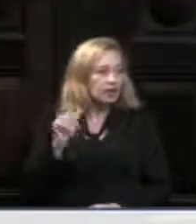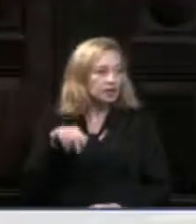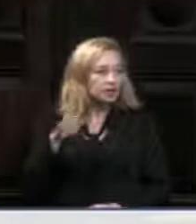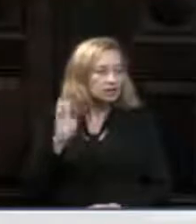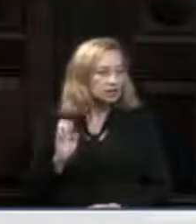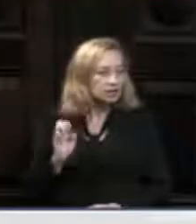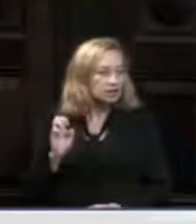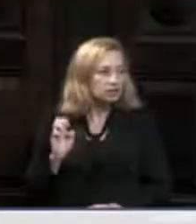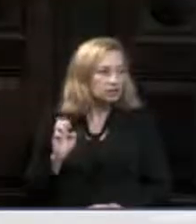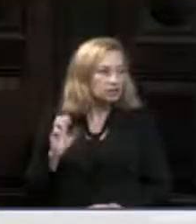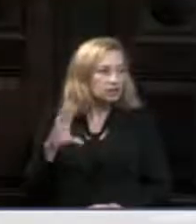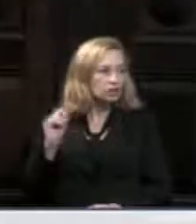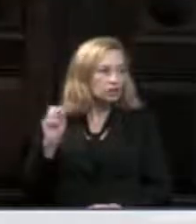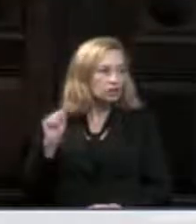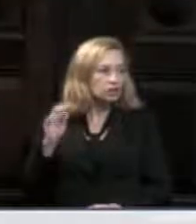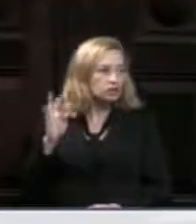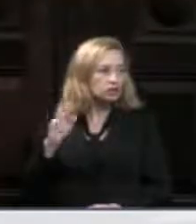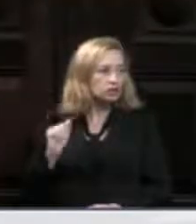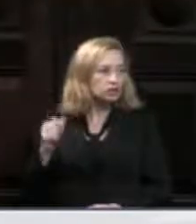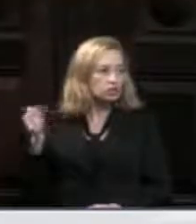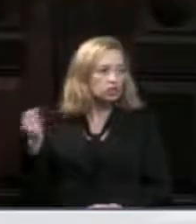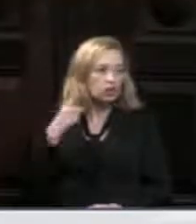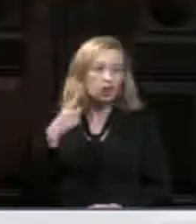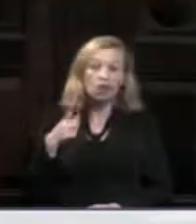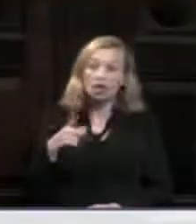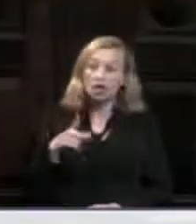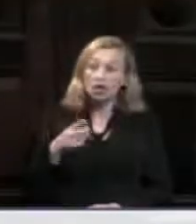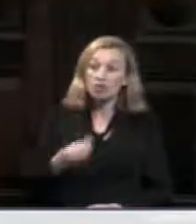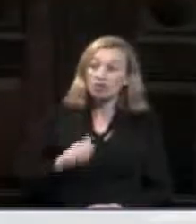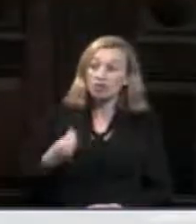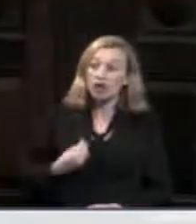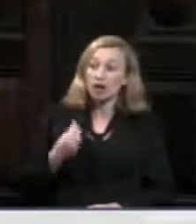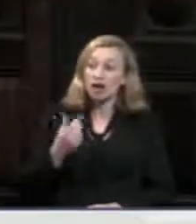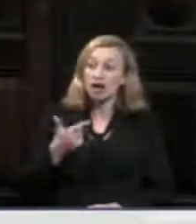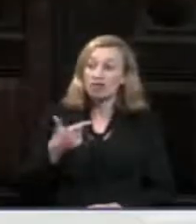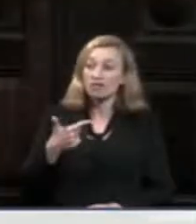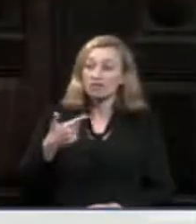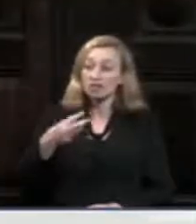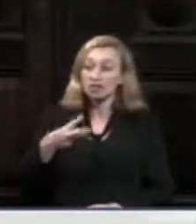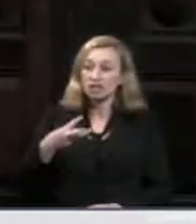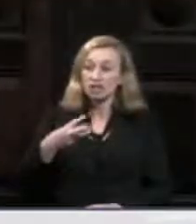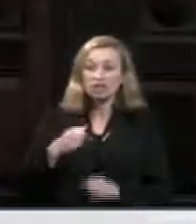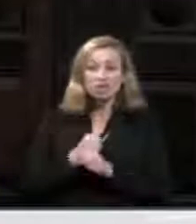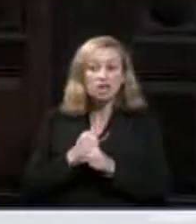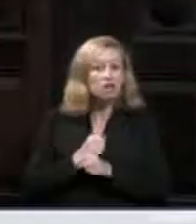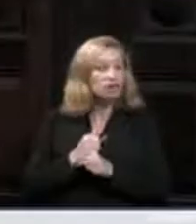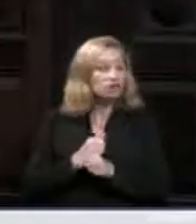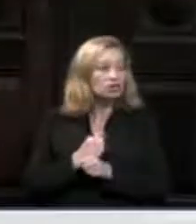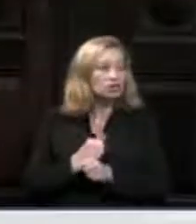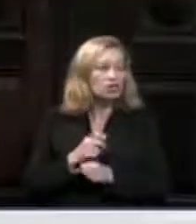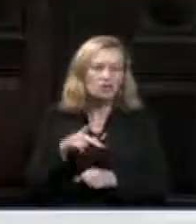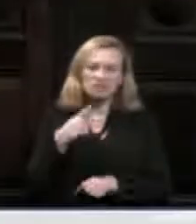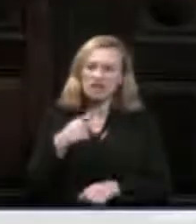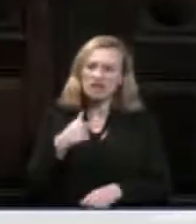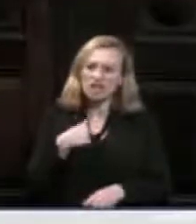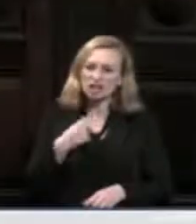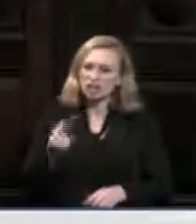anos, em 2011 eu estava ali há 23 anos, e veio uma linha e disse que eu tenho que sair.